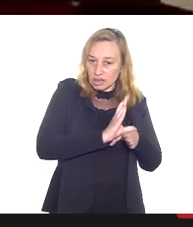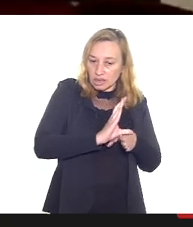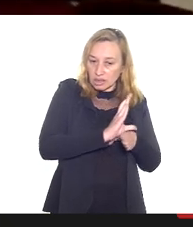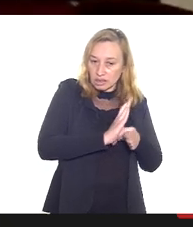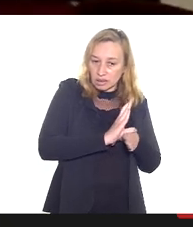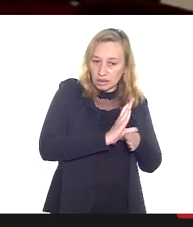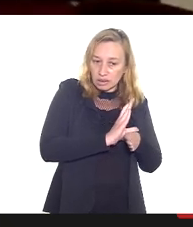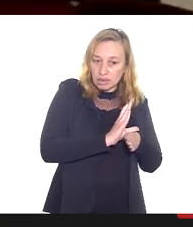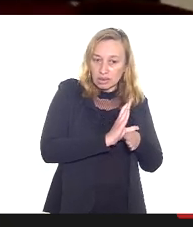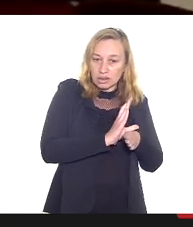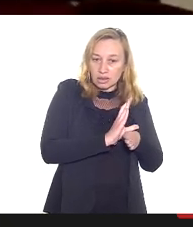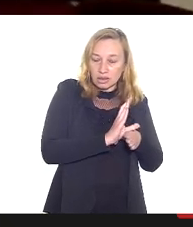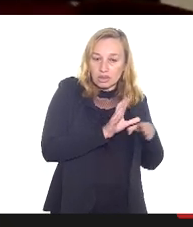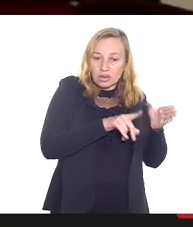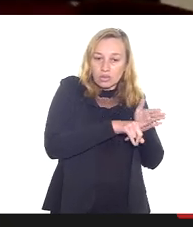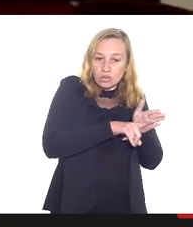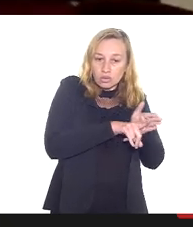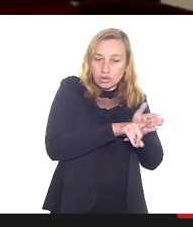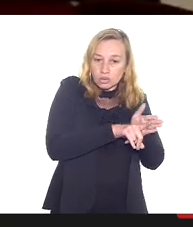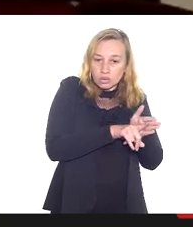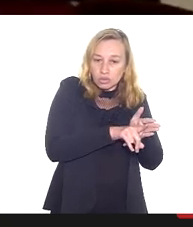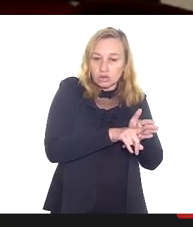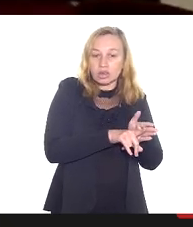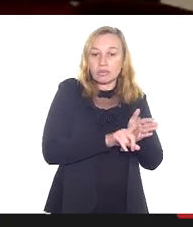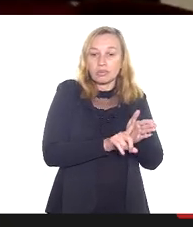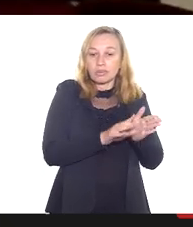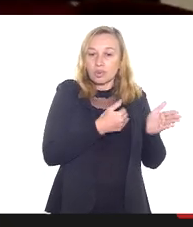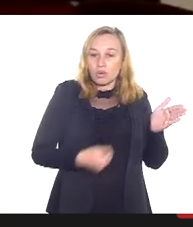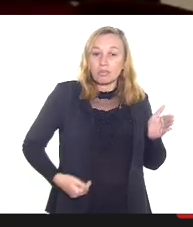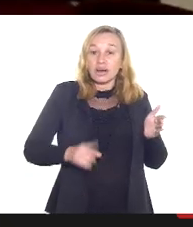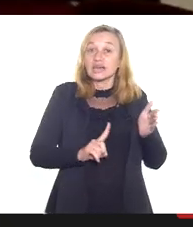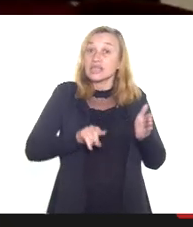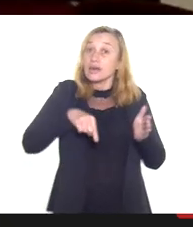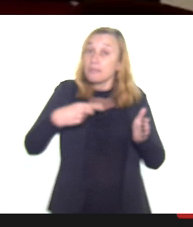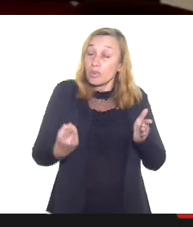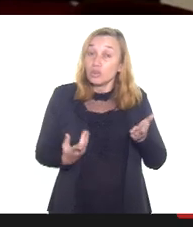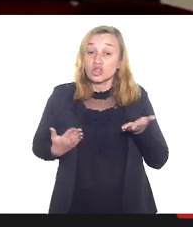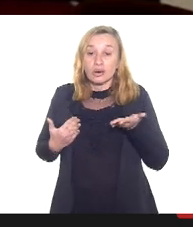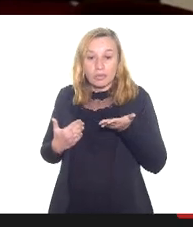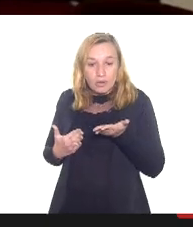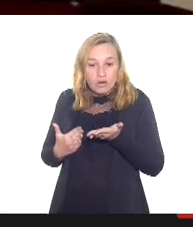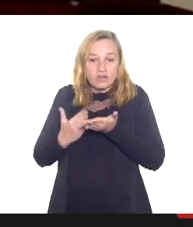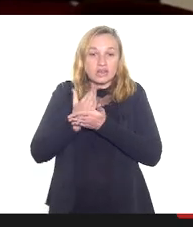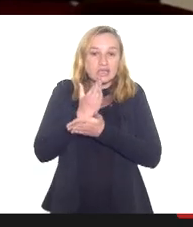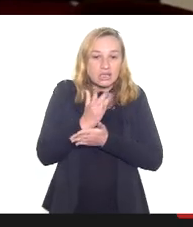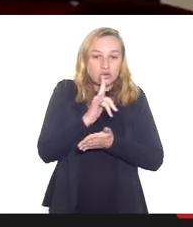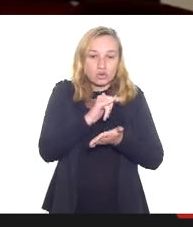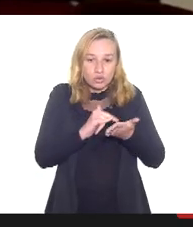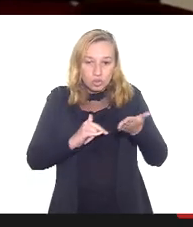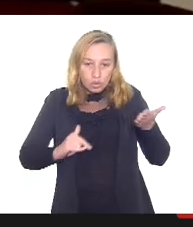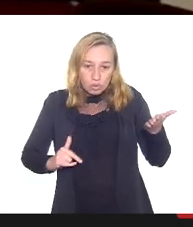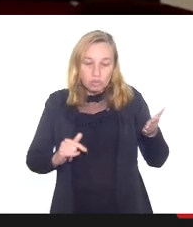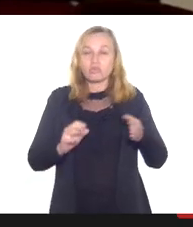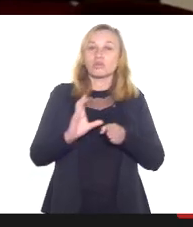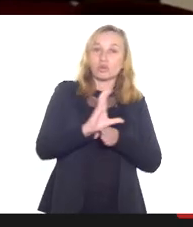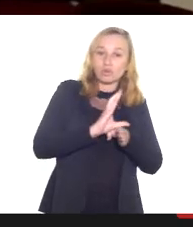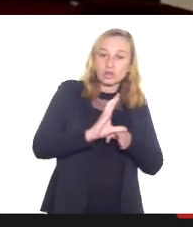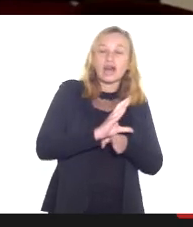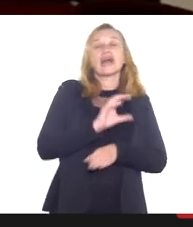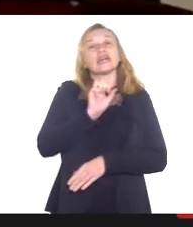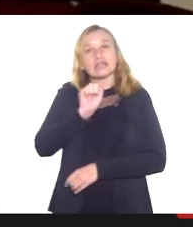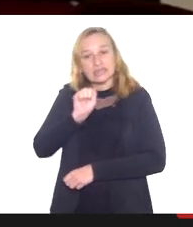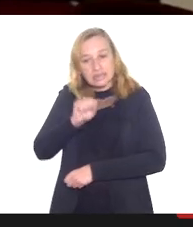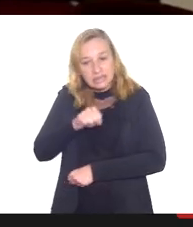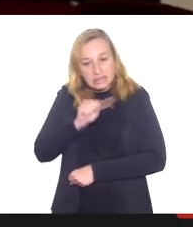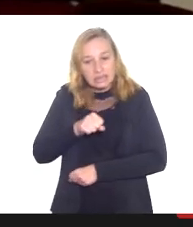fazendo essa consulta pública, para após isso, a aprovação, né, desse documento pelo Conselho, aí sim